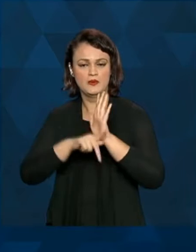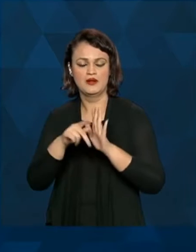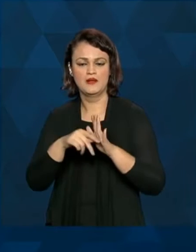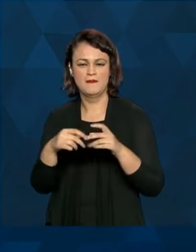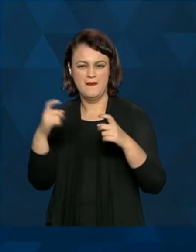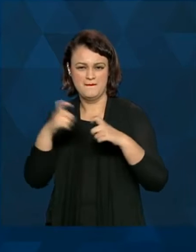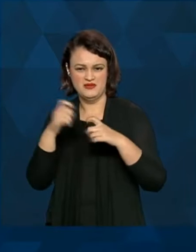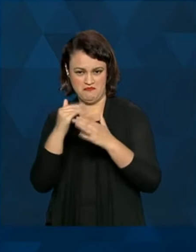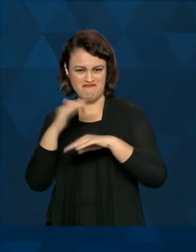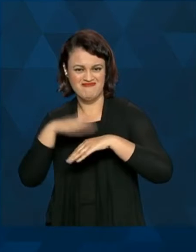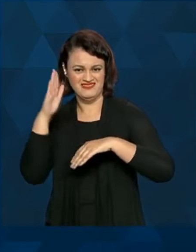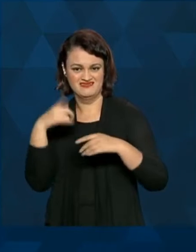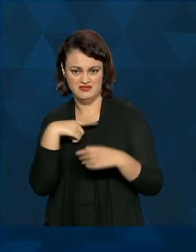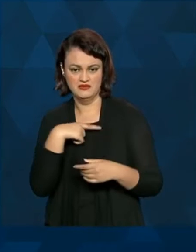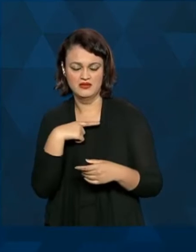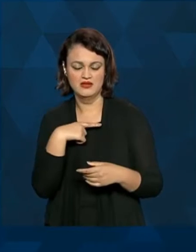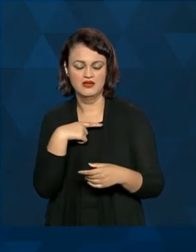foram